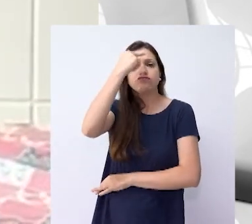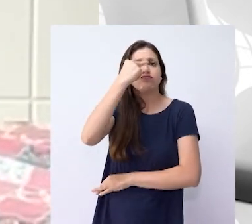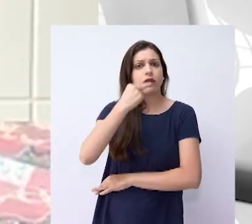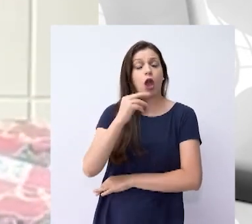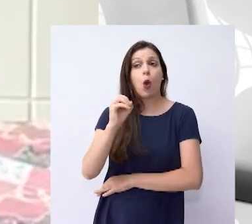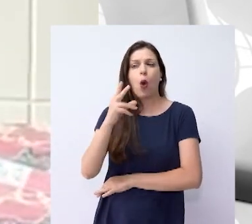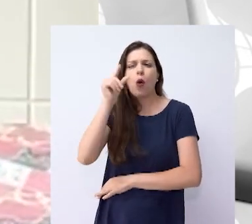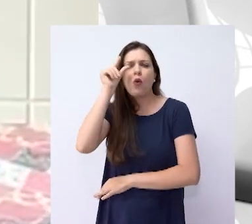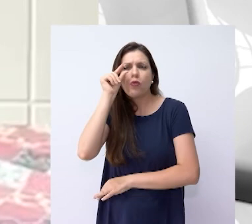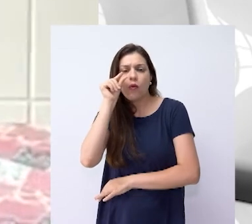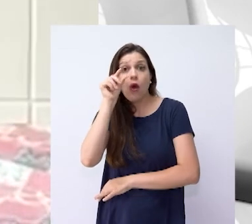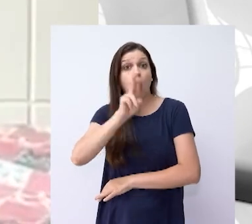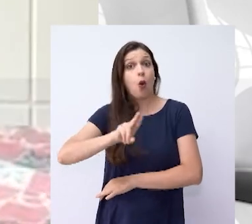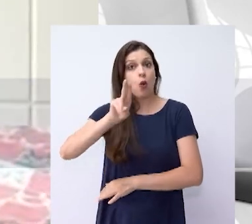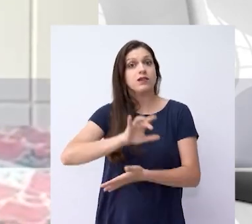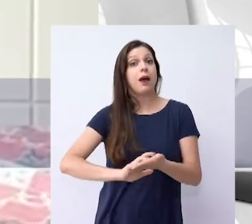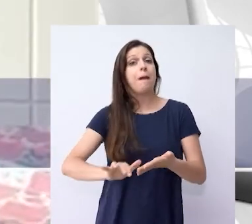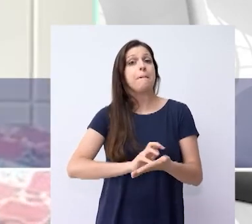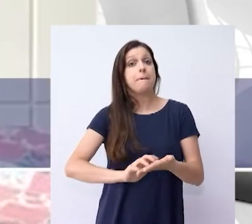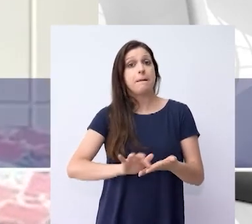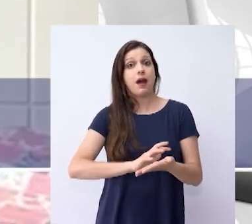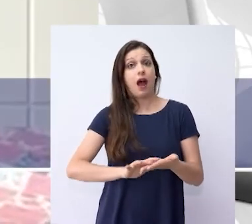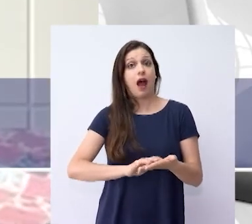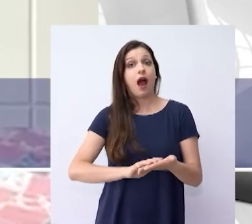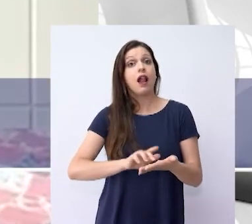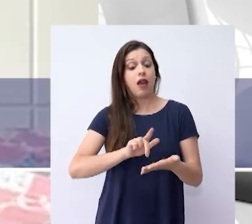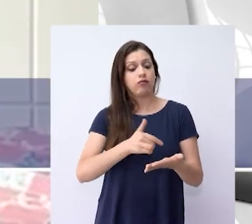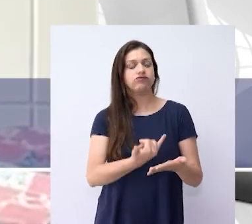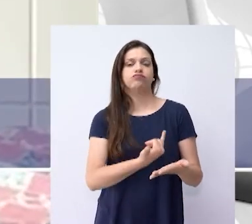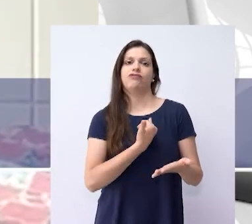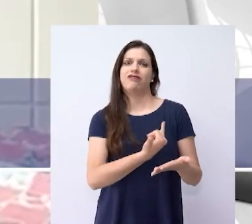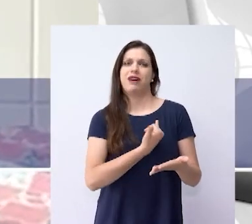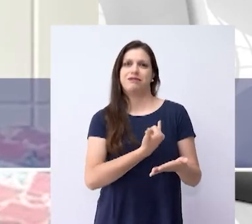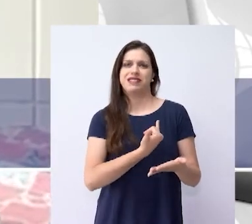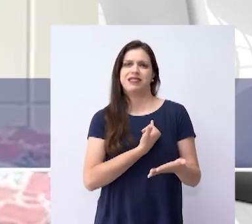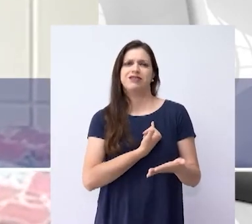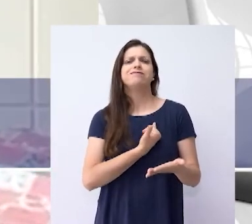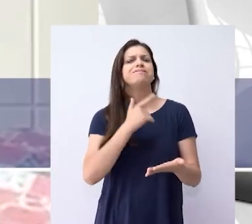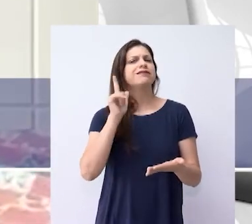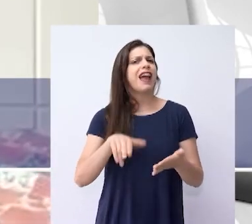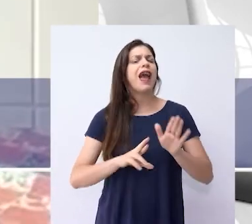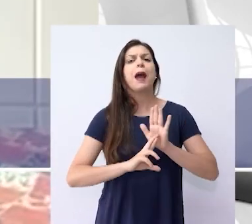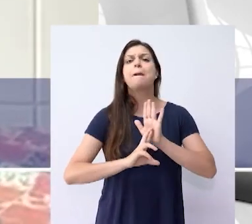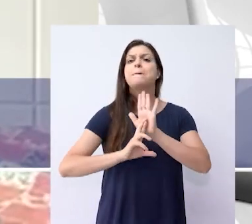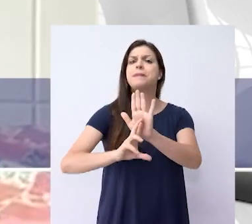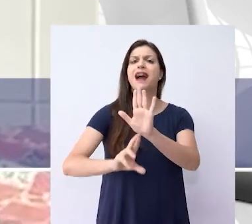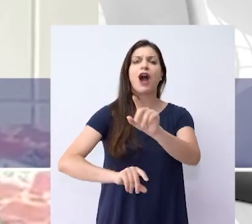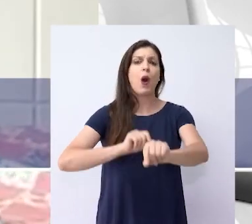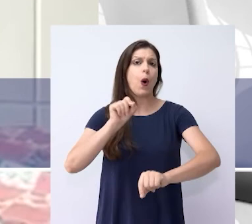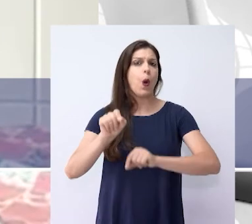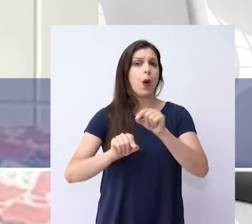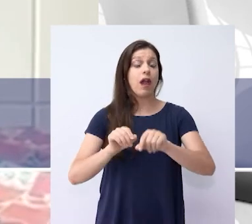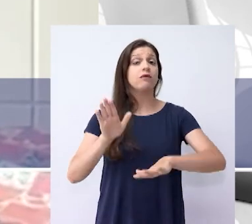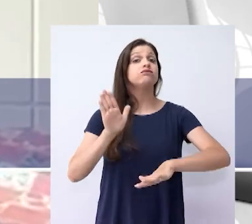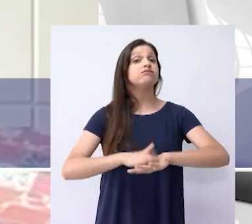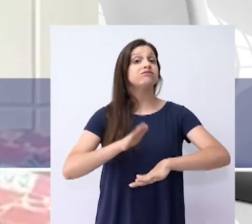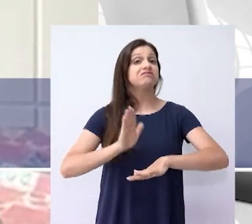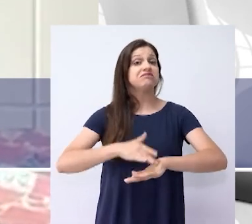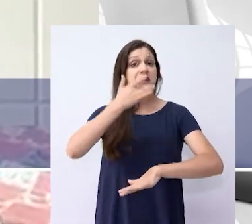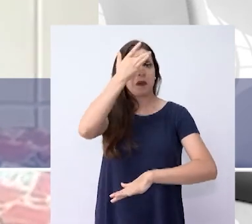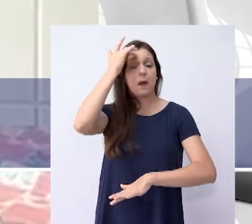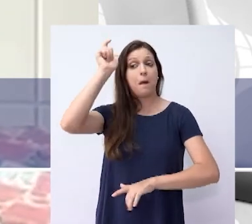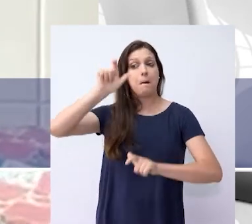pessoa com deficiência visual que utiliza o Braille como mecanismo de acesso à informação, representa muito mais do que